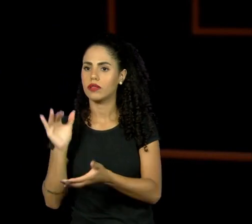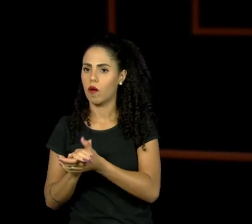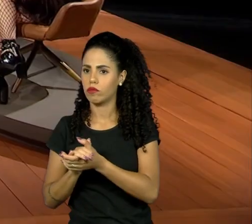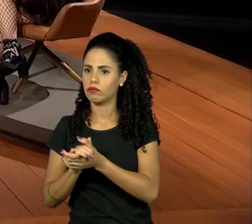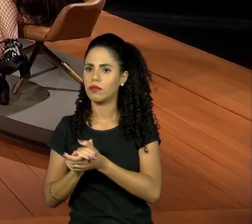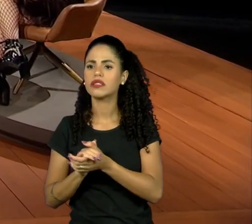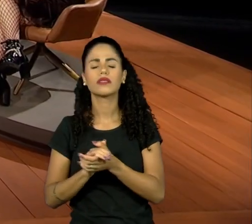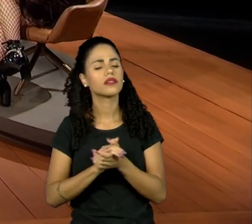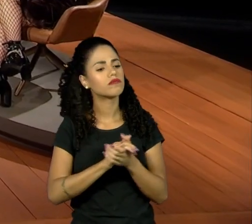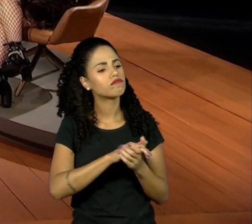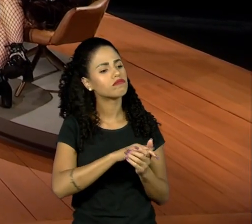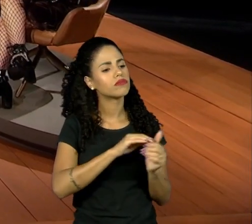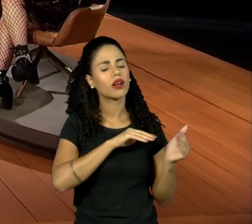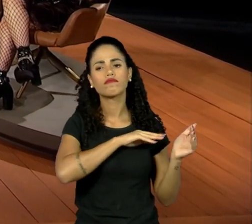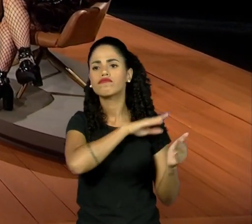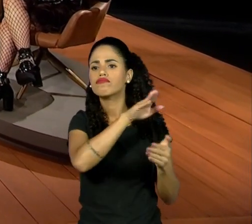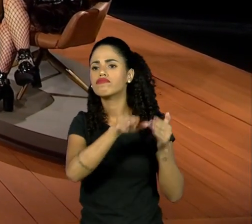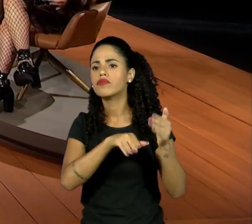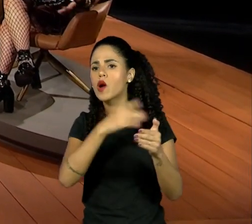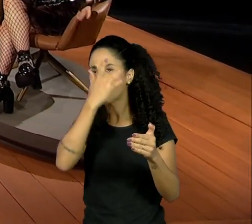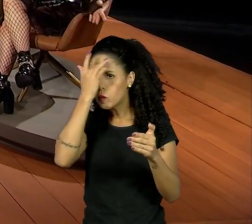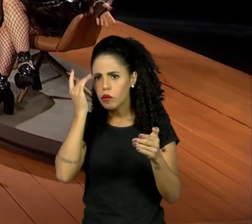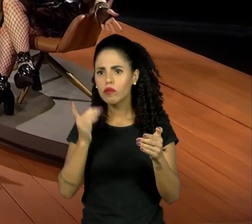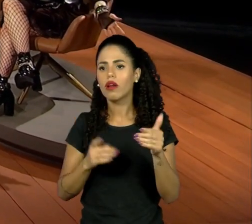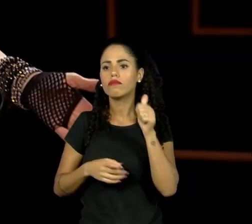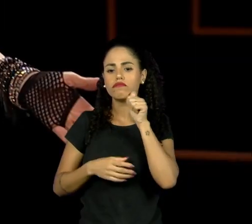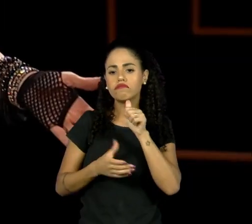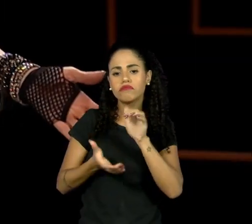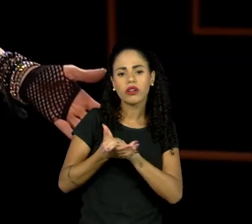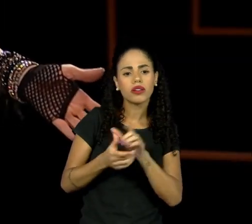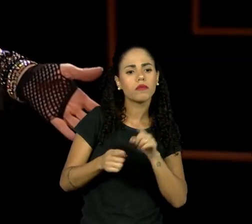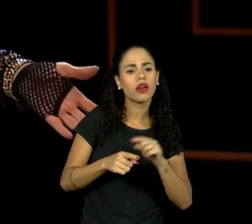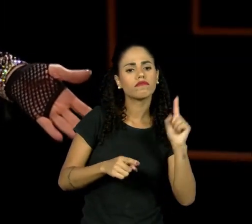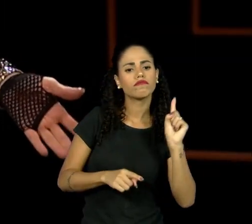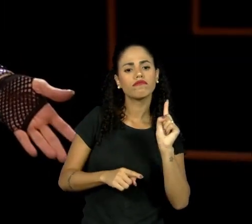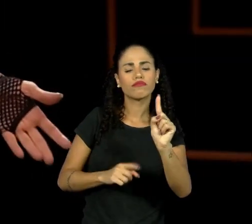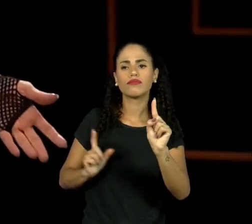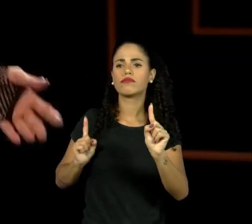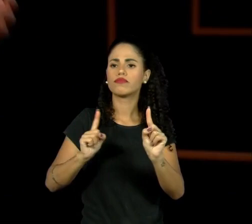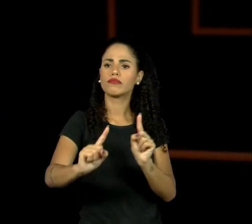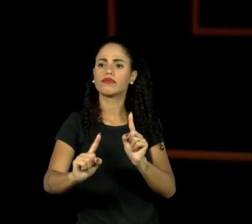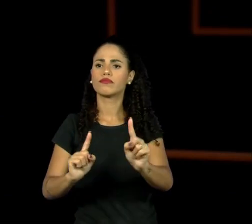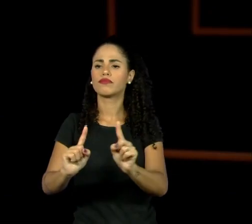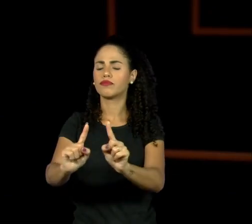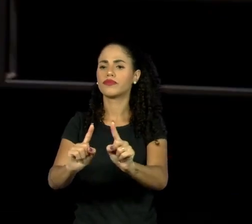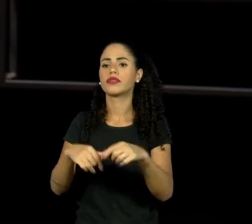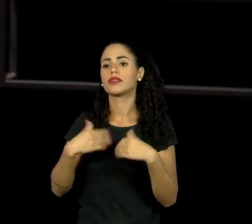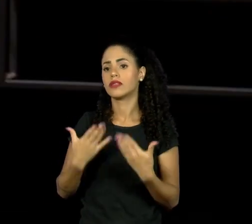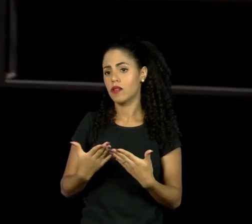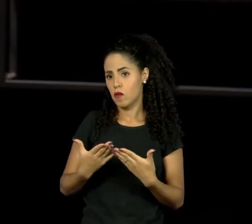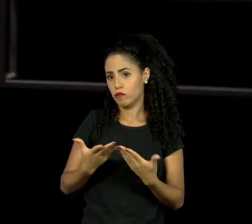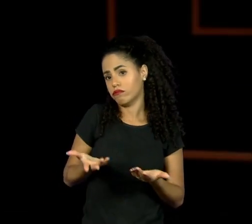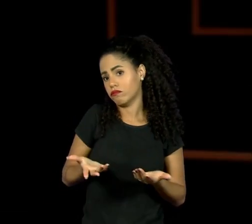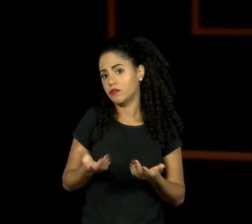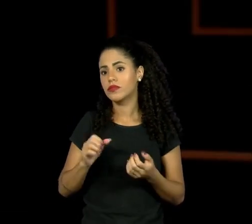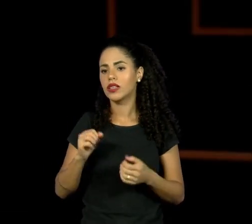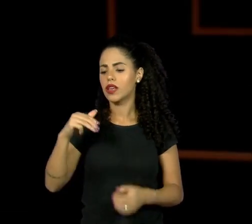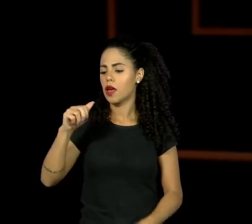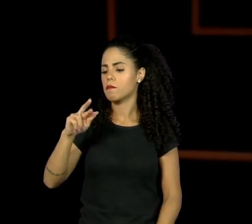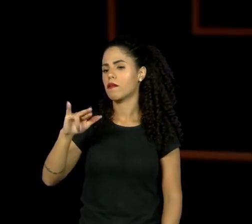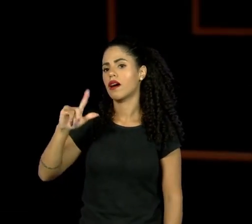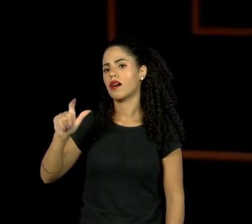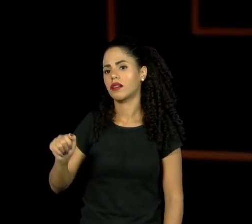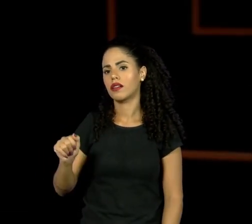esposas, cada mulher queria a sua casa. Faz o quê, né? Quem casa quer casa, não tem isso? E aí a Marília,